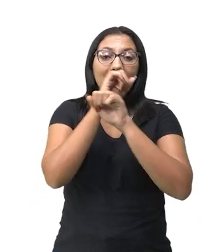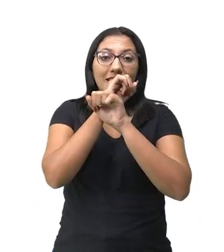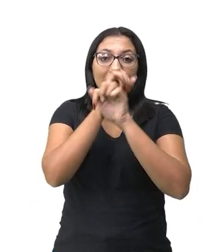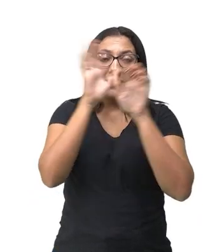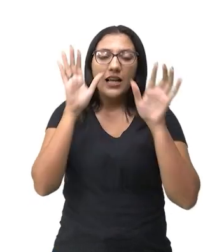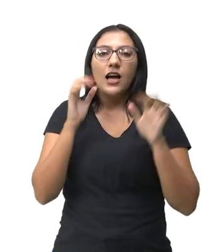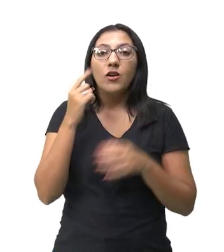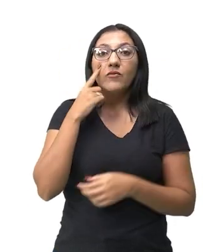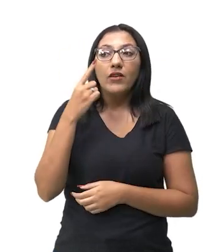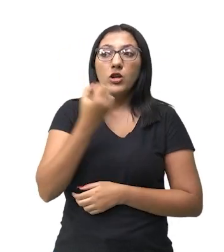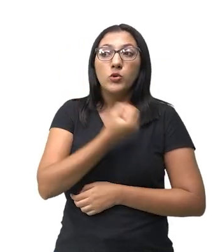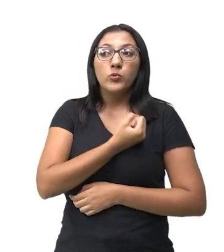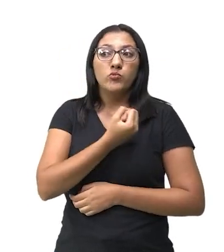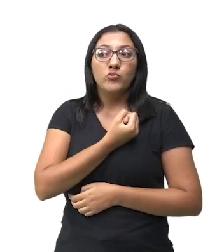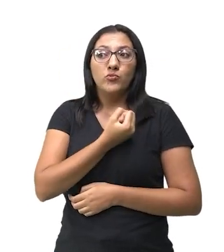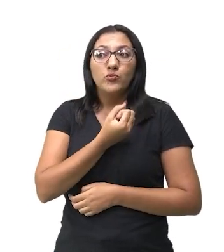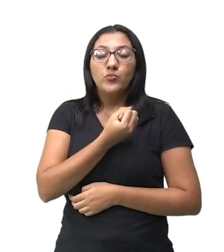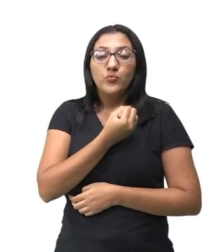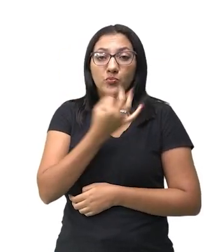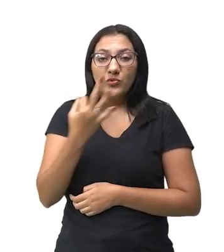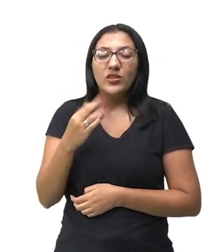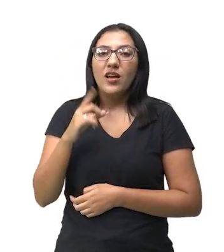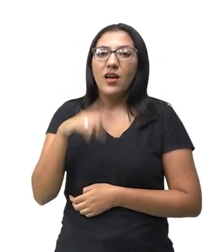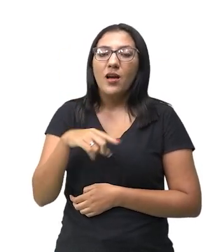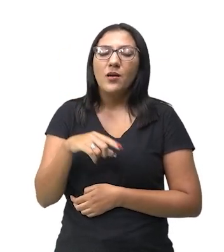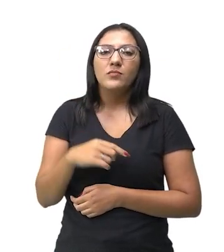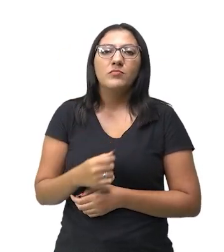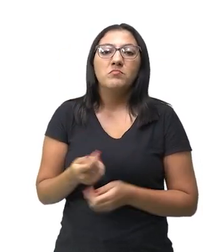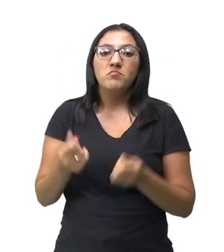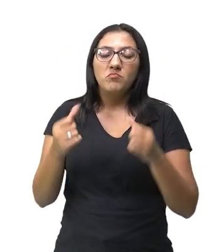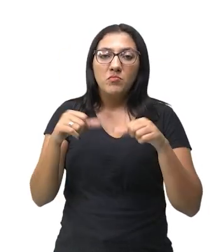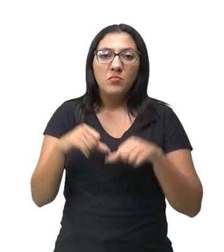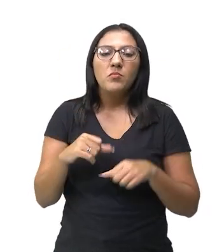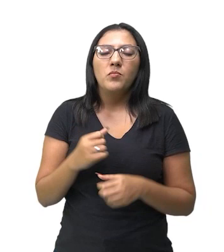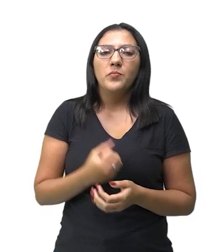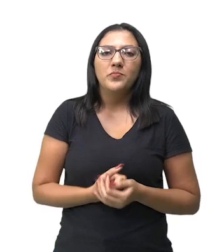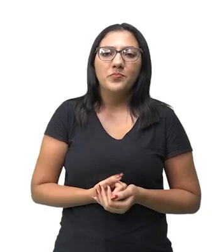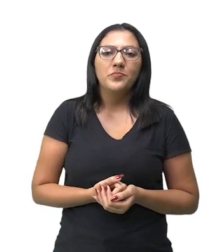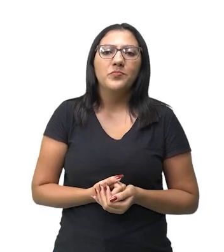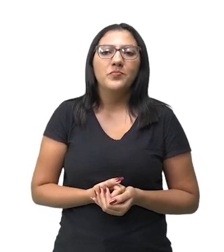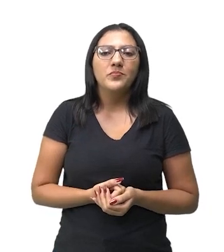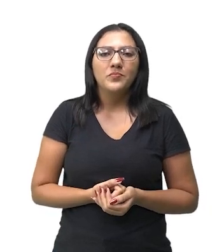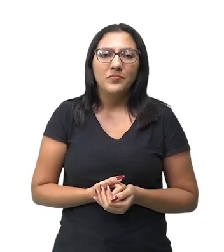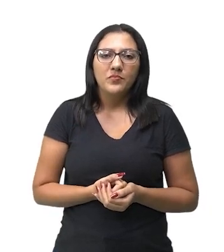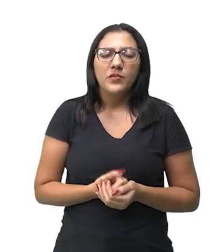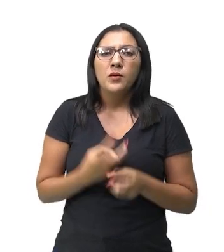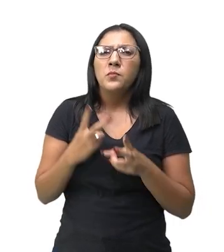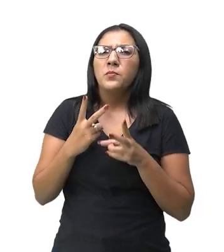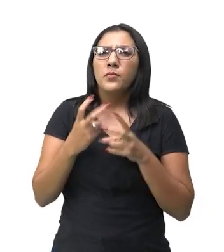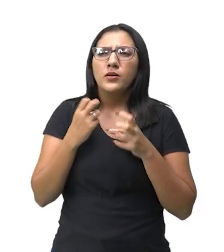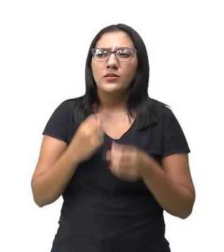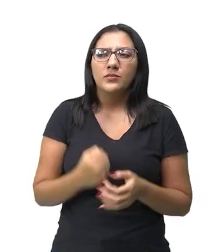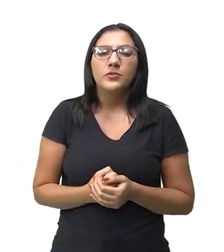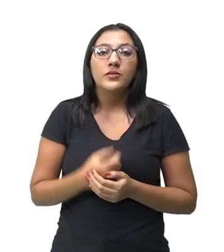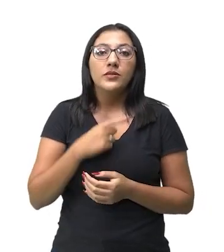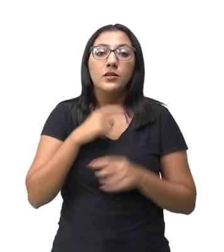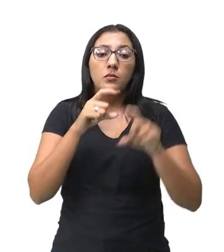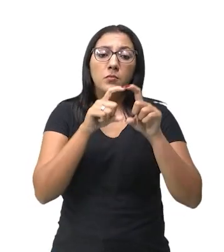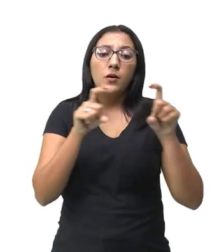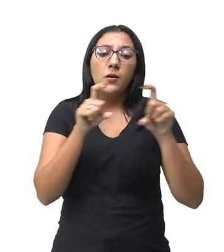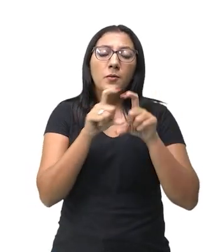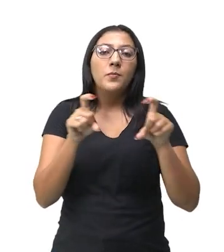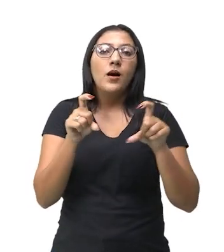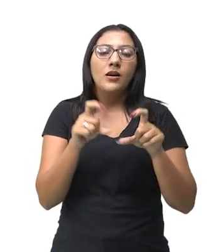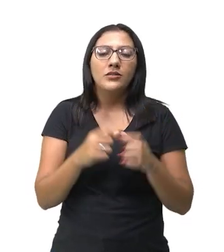parte que diz o tabagismo mata mais de 8 milhões de pessoas por ano em todo o mundo. E aí ele